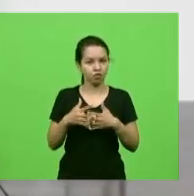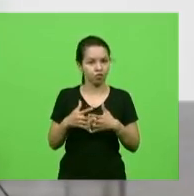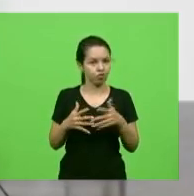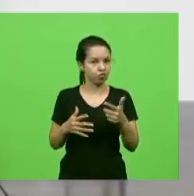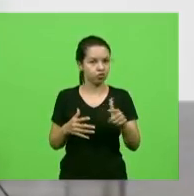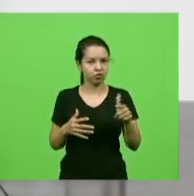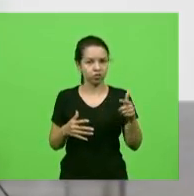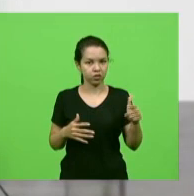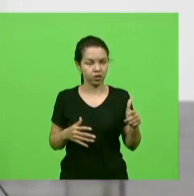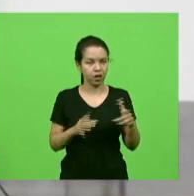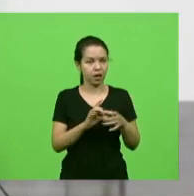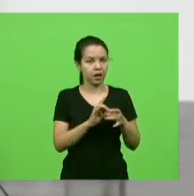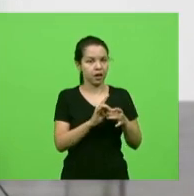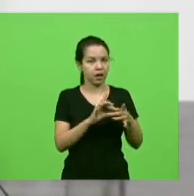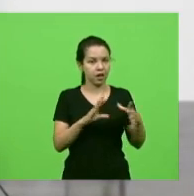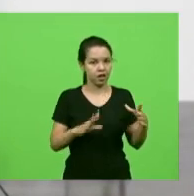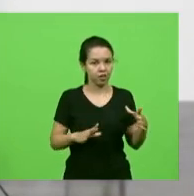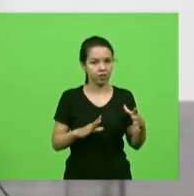petição.